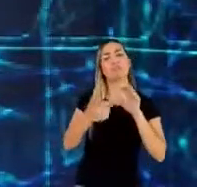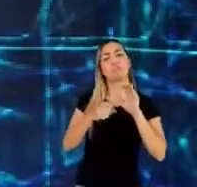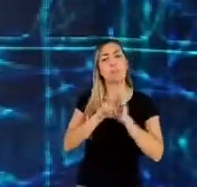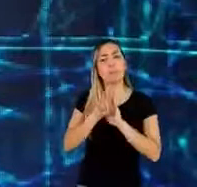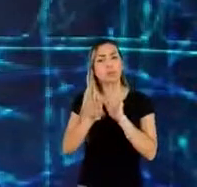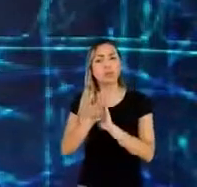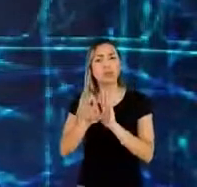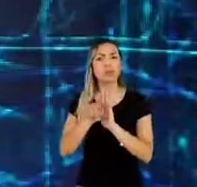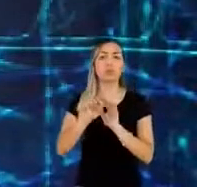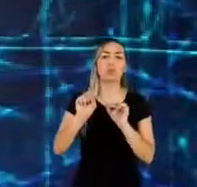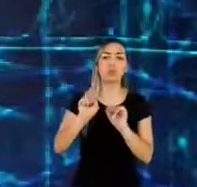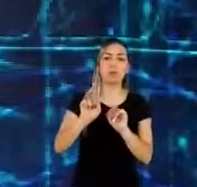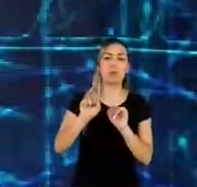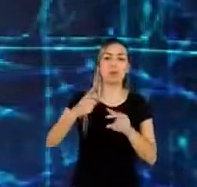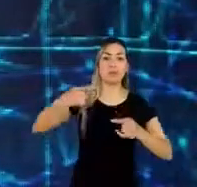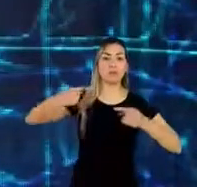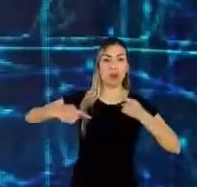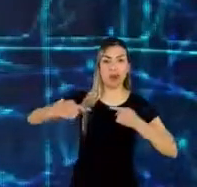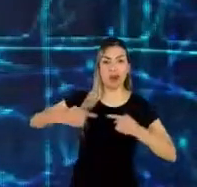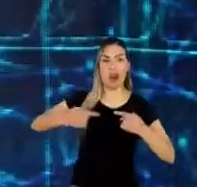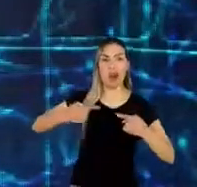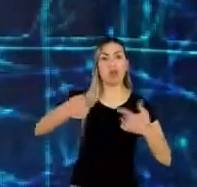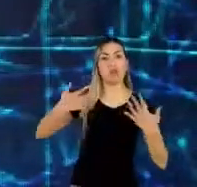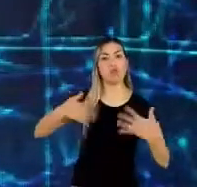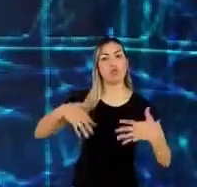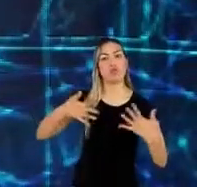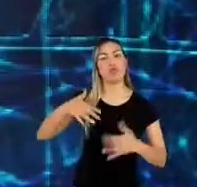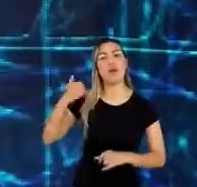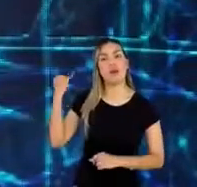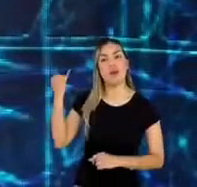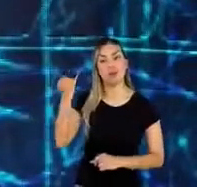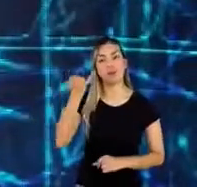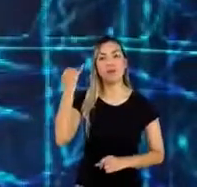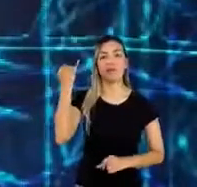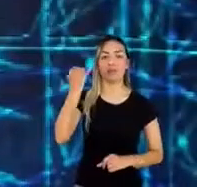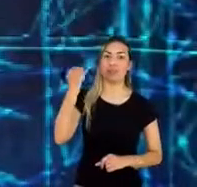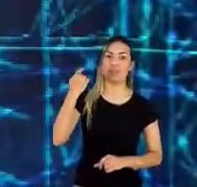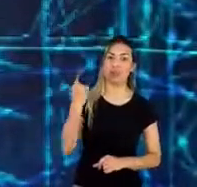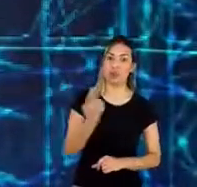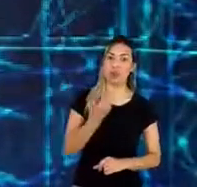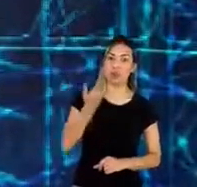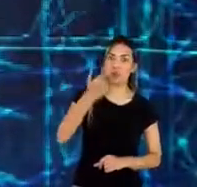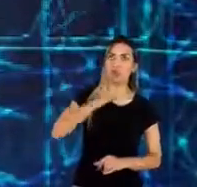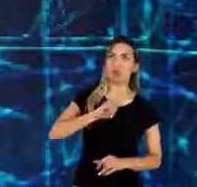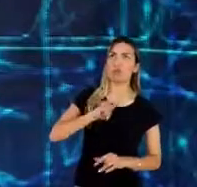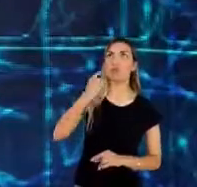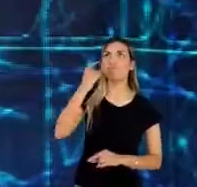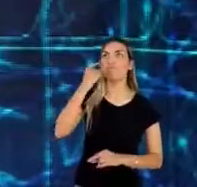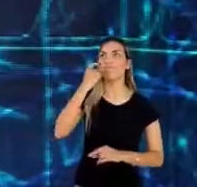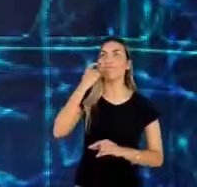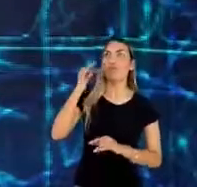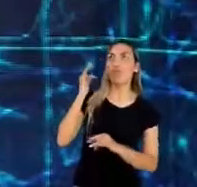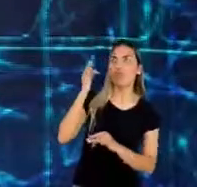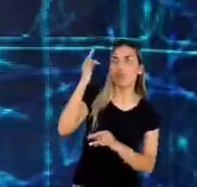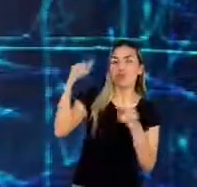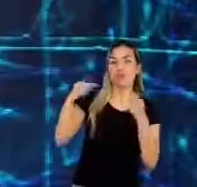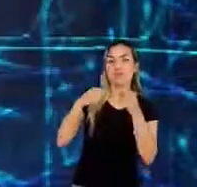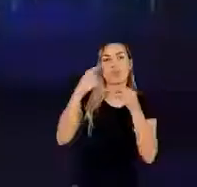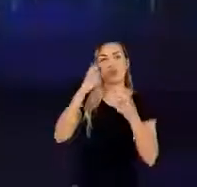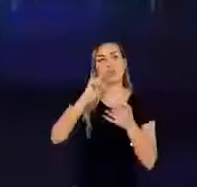aqui é fundamental para que a gente de fato consiga construir o setor que a gente quer no futuro Muito obrigado um evento a